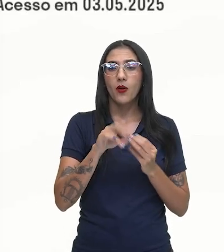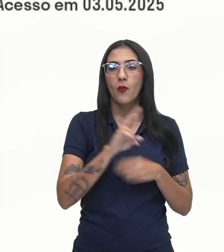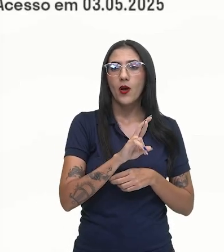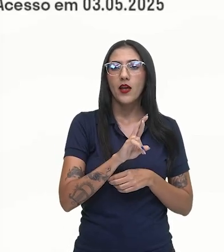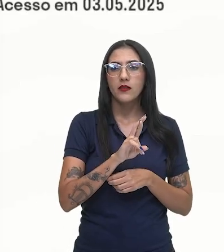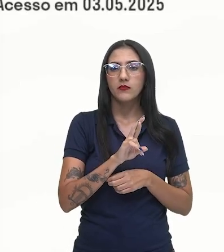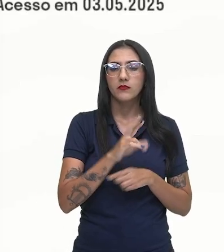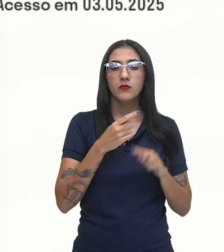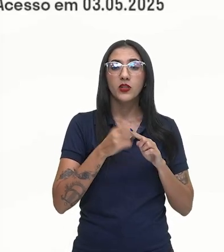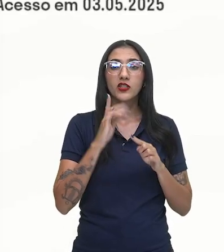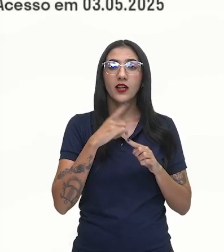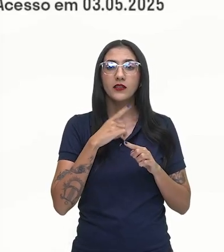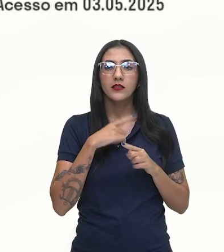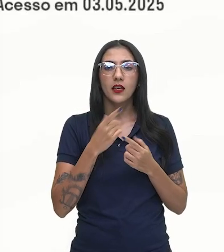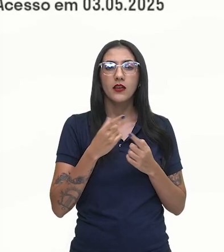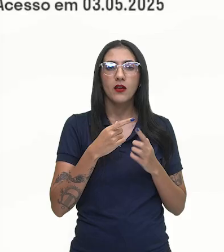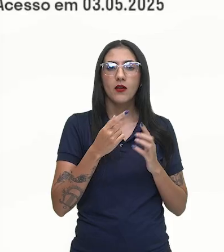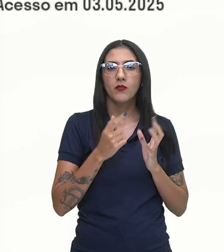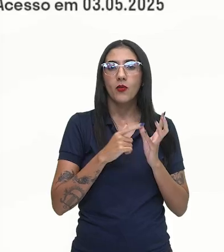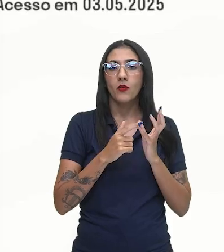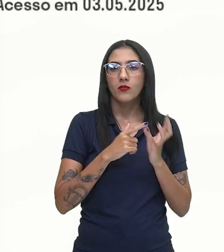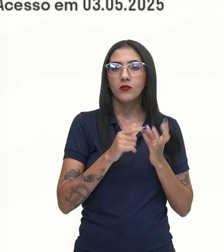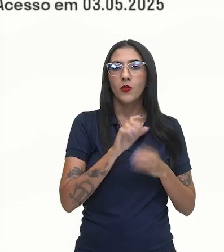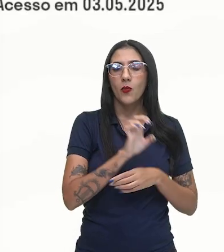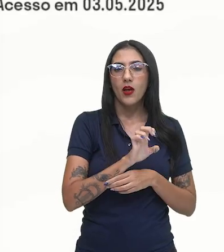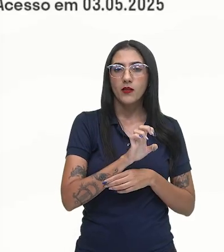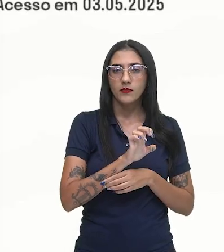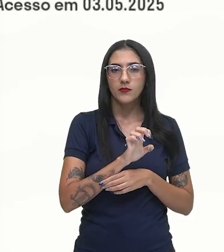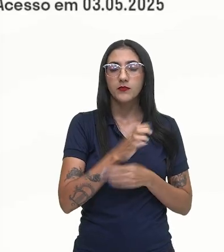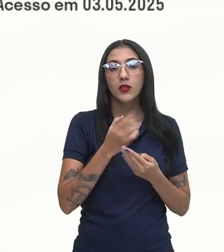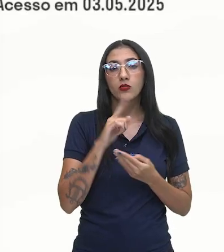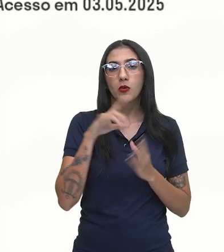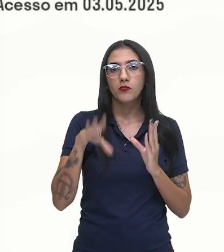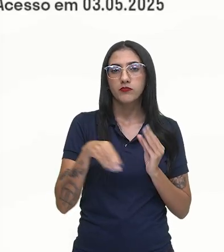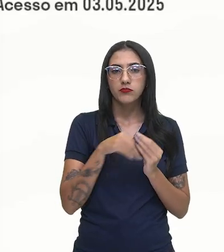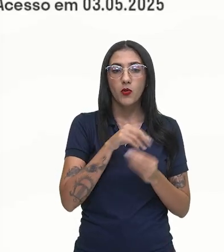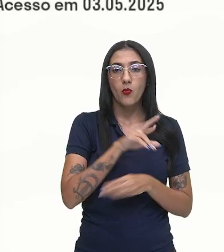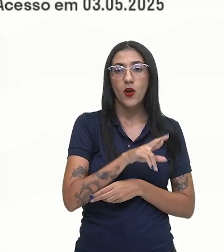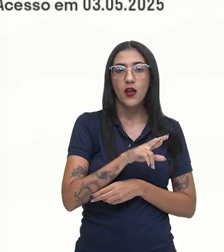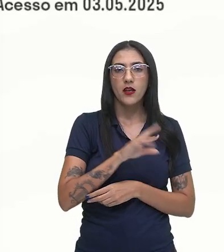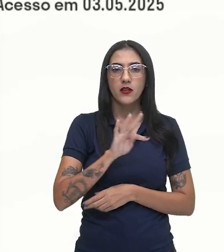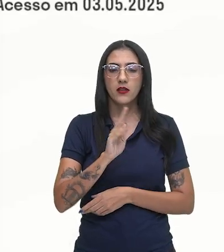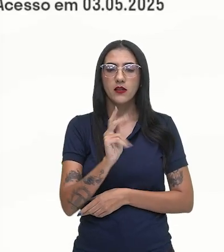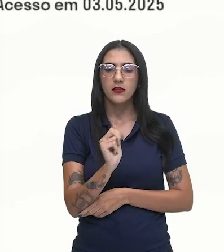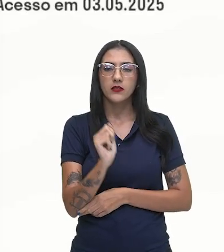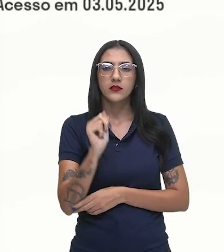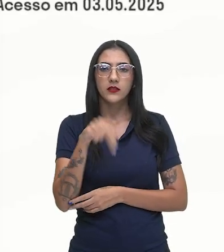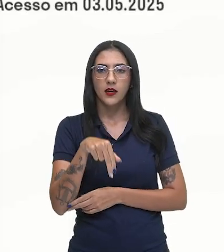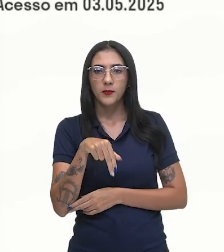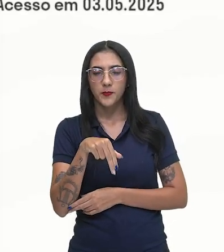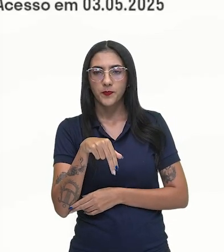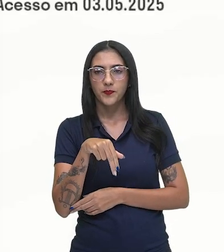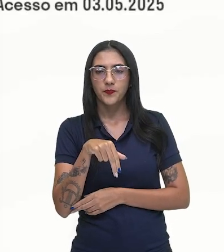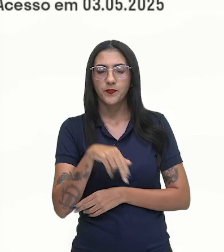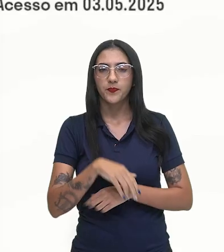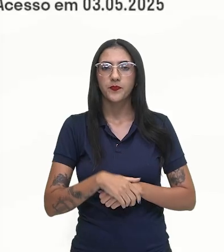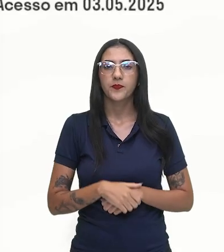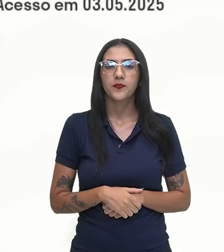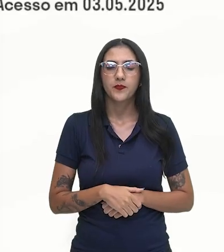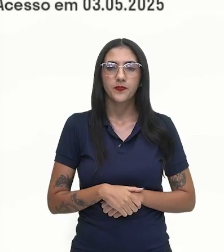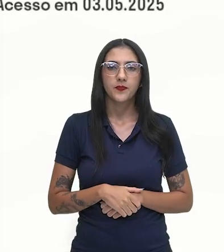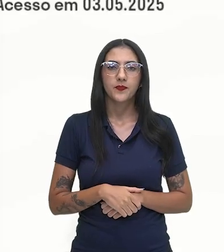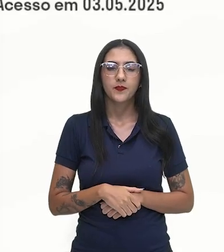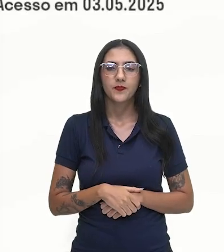porque já termina em E. Então, eu falo braver than. Ok? Mais bravo